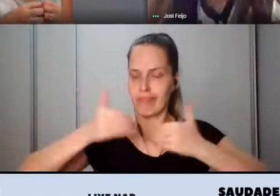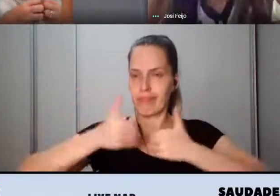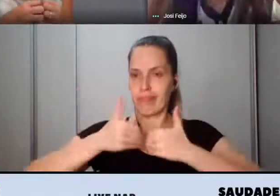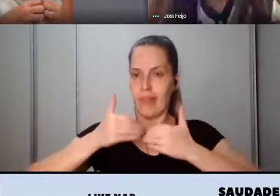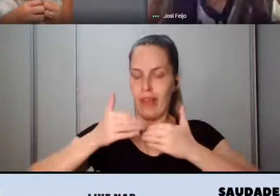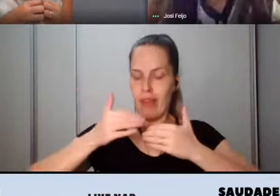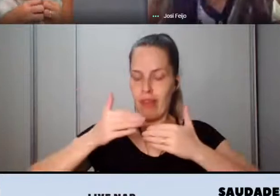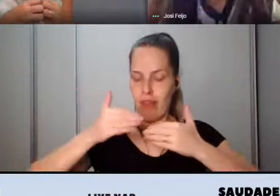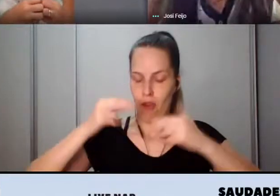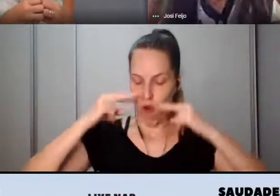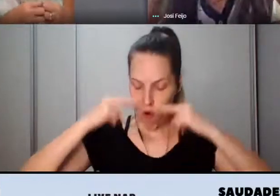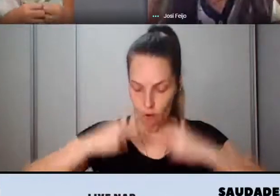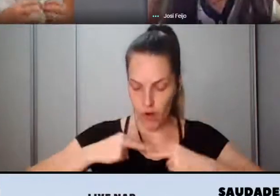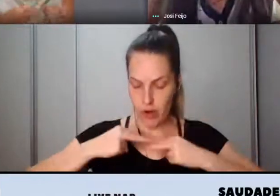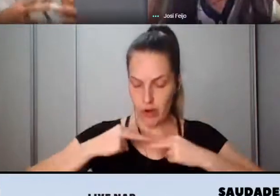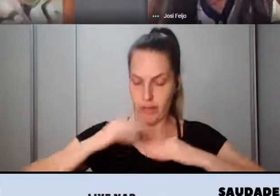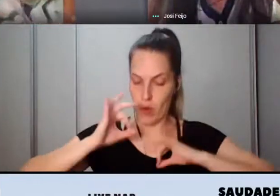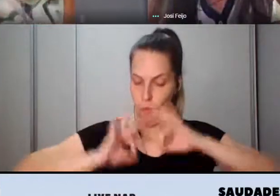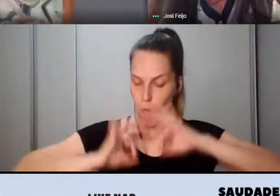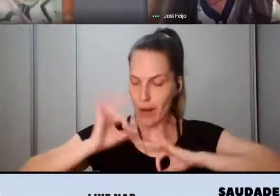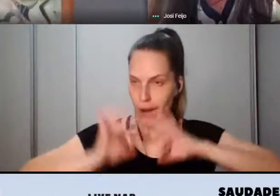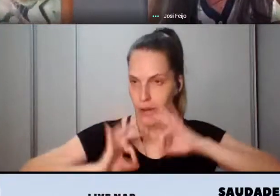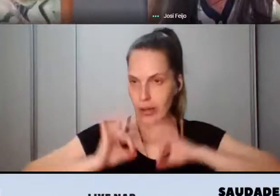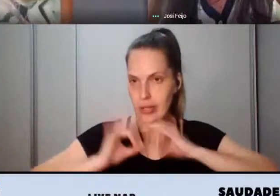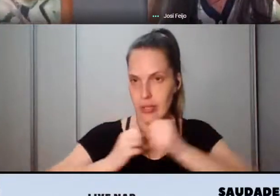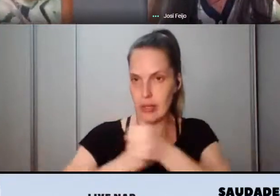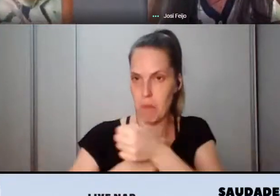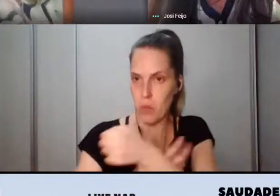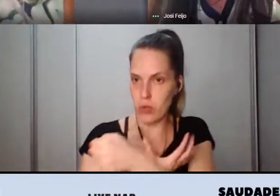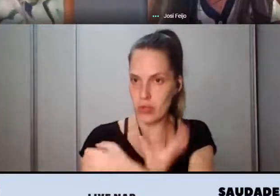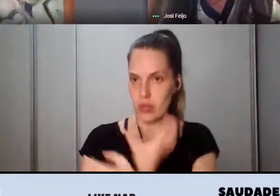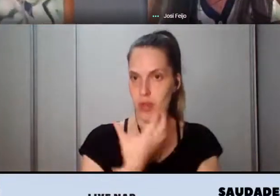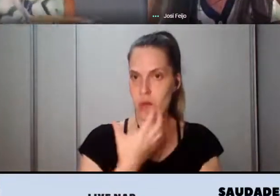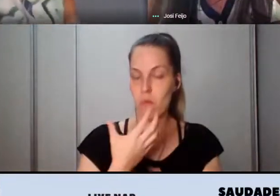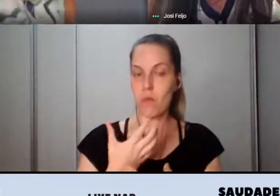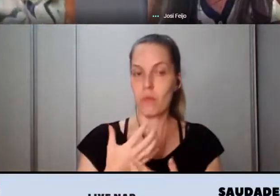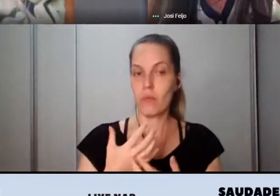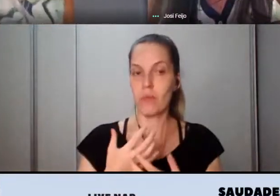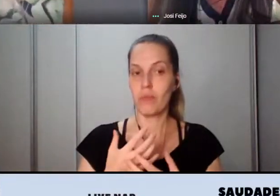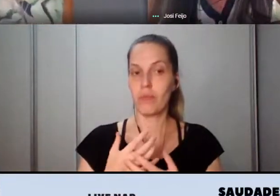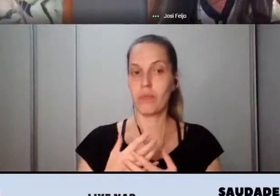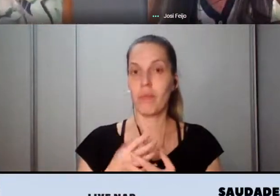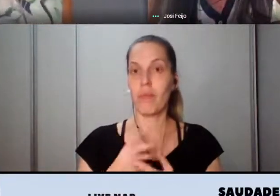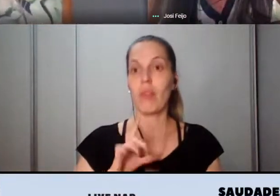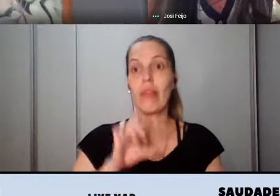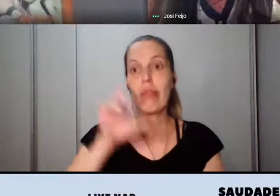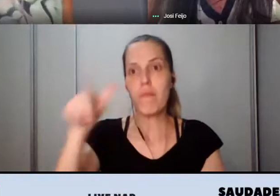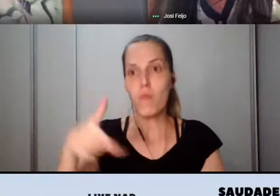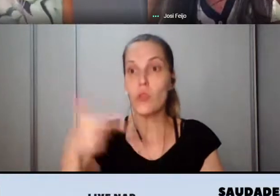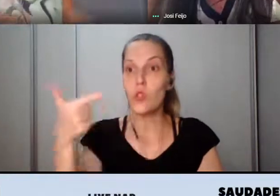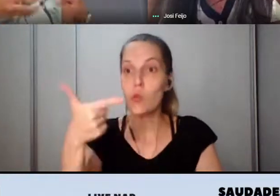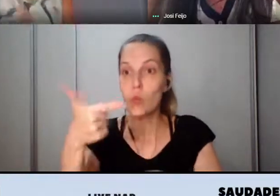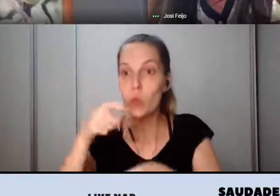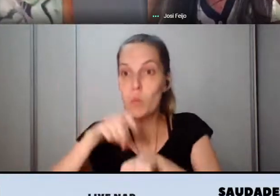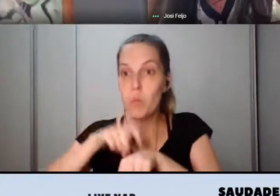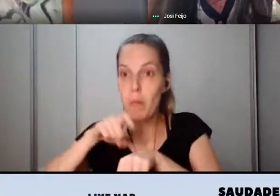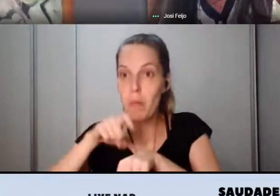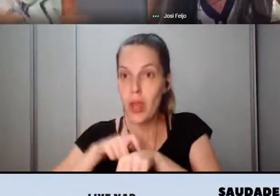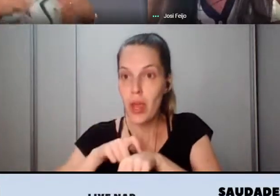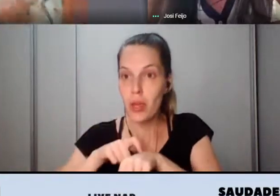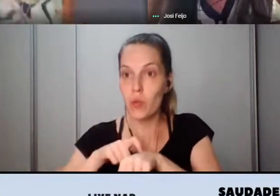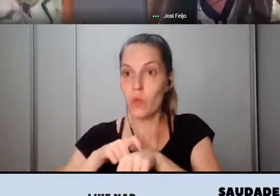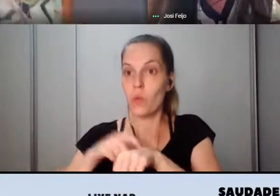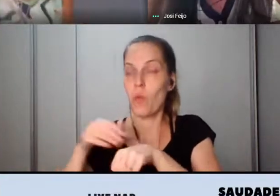muito desorganizadores mesmo. E aí, bom, momento posterior, se tiver que ter uma conversa mais difícil com aquela pessoa, porque é com